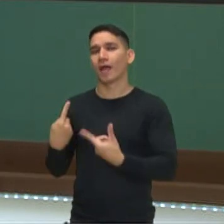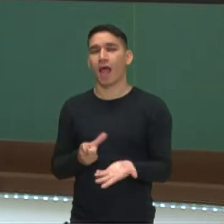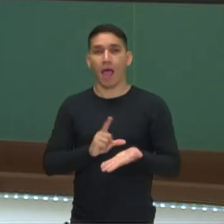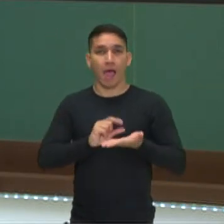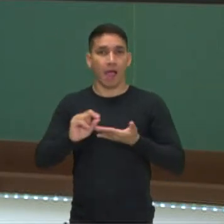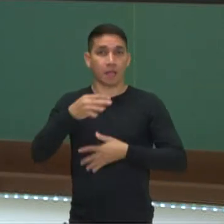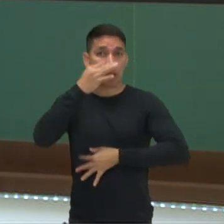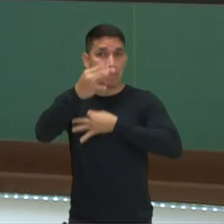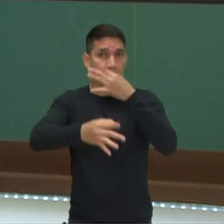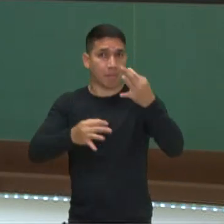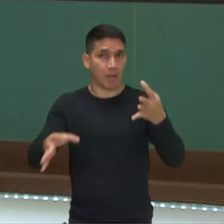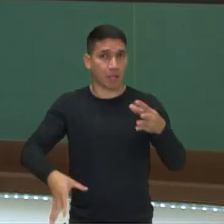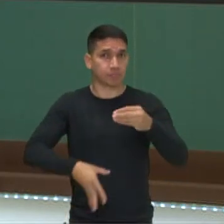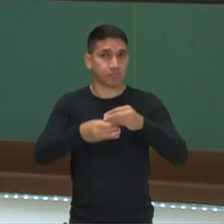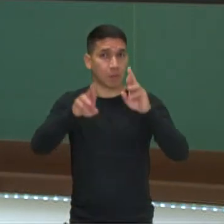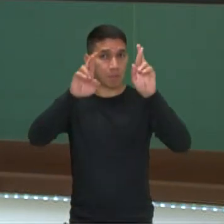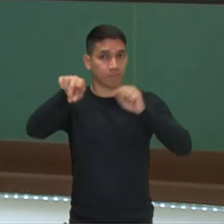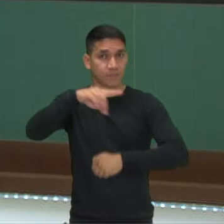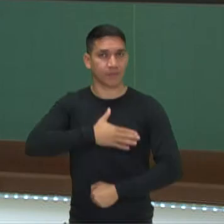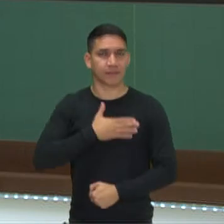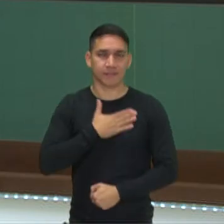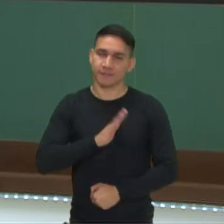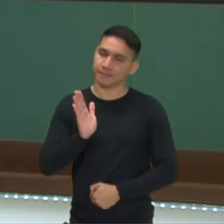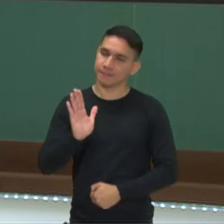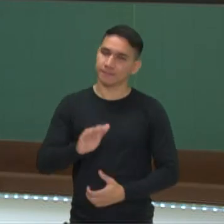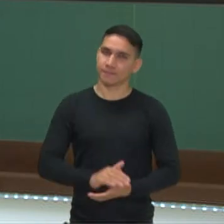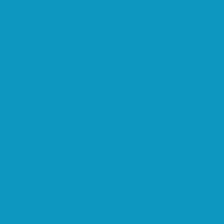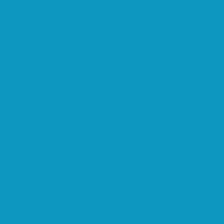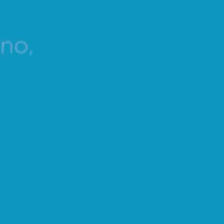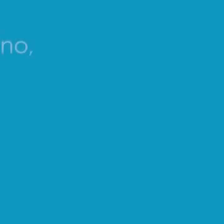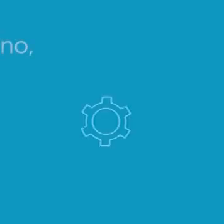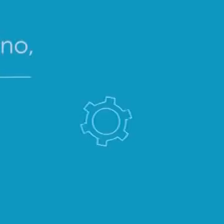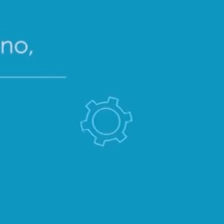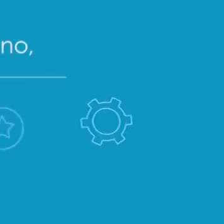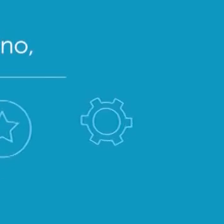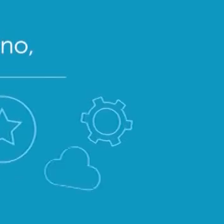vídeo nós falamos sobre o artigo de opinião. Eu espero que vocês tenham gostado. Até breve.